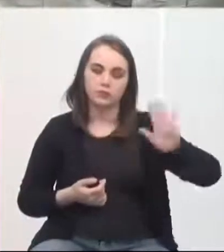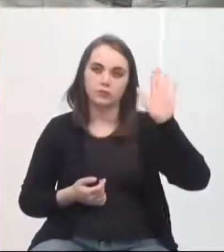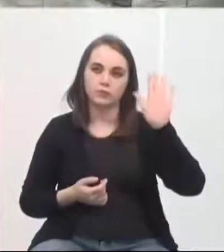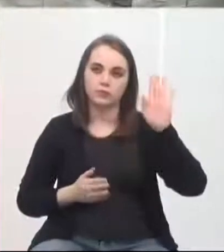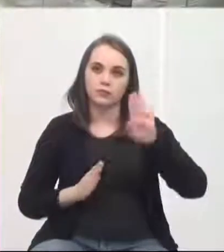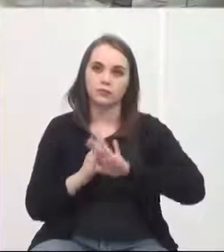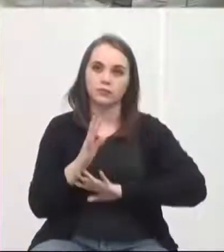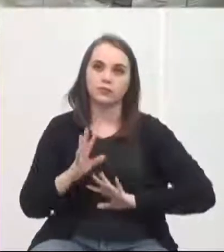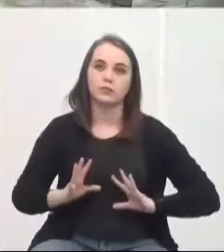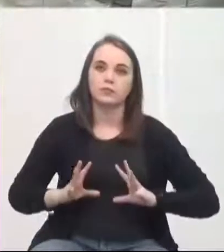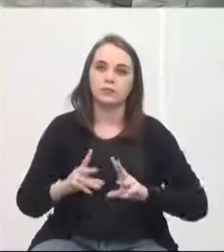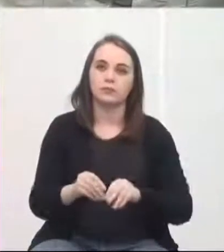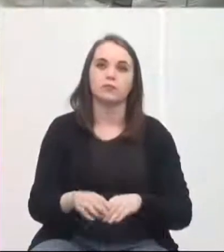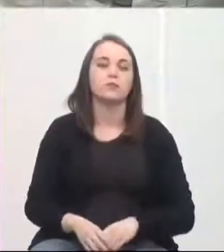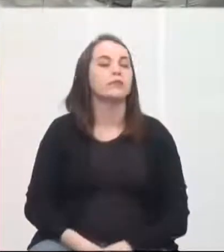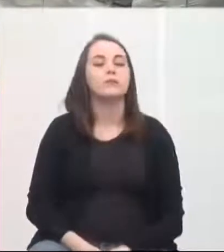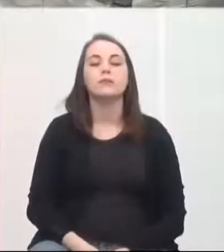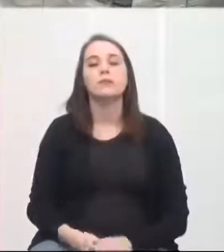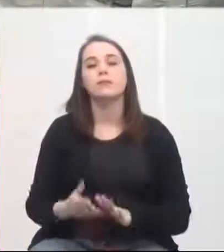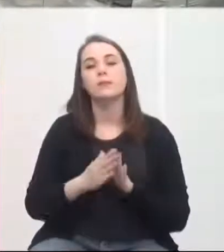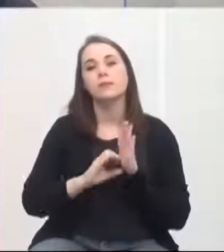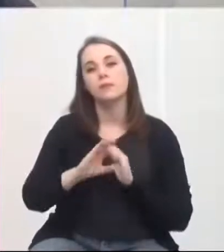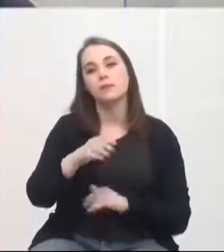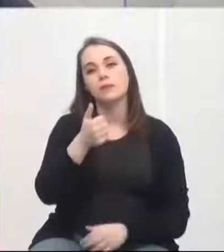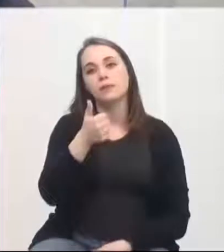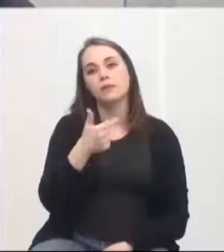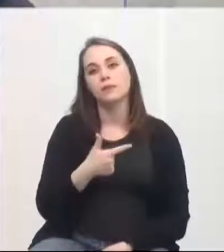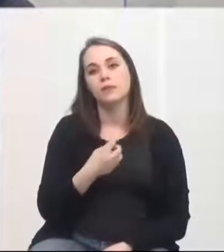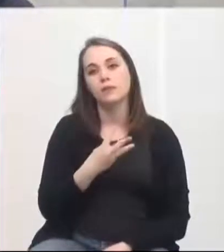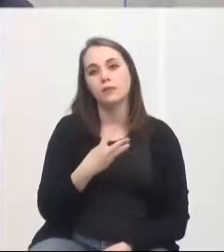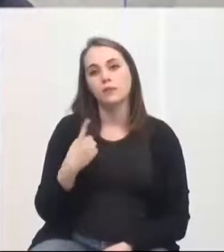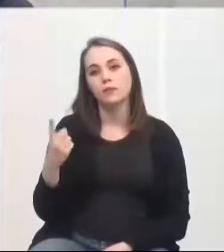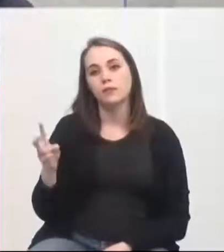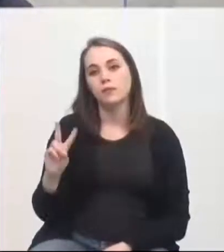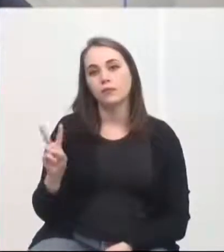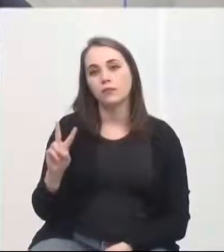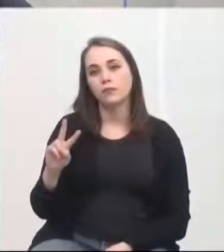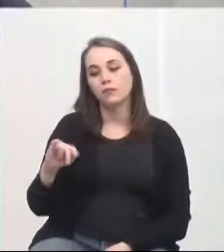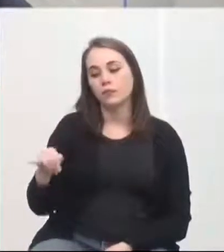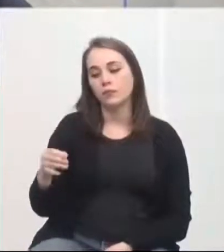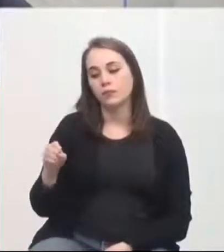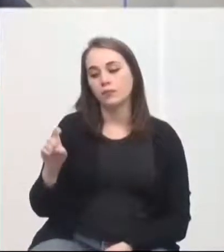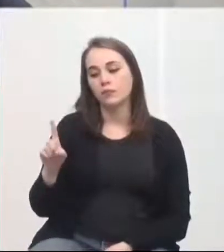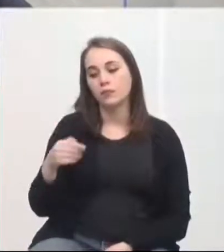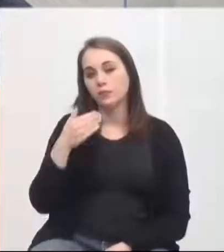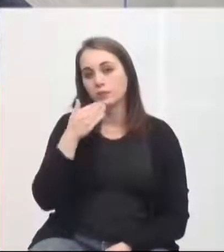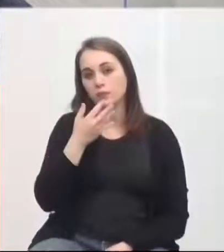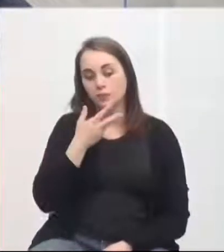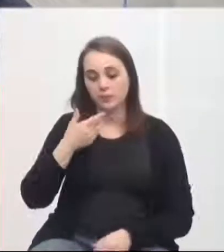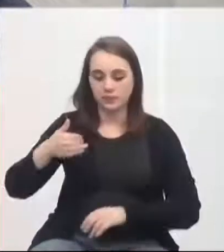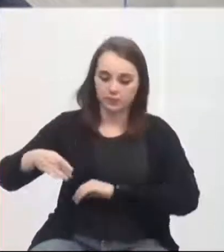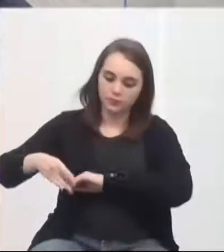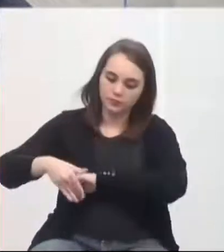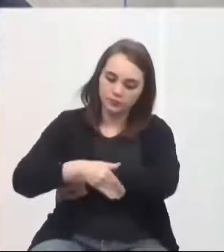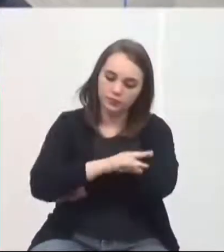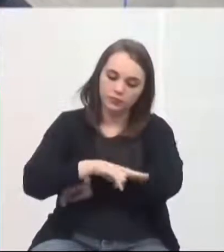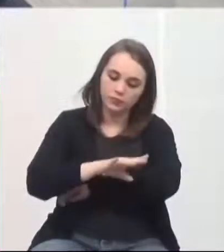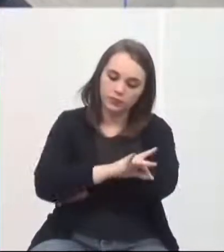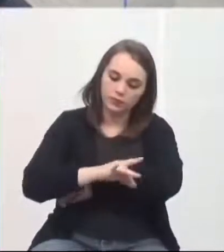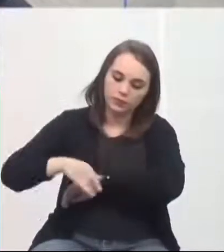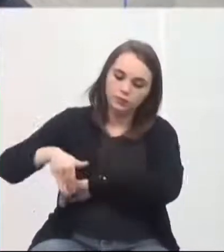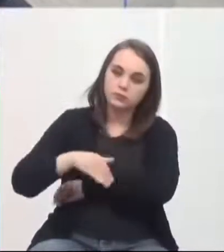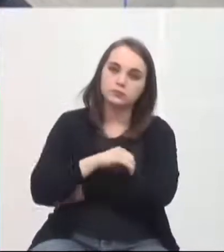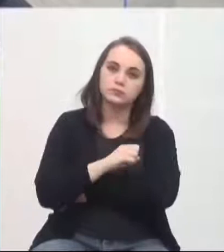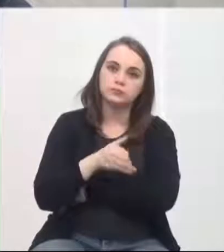manifestem. Aprovado por unanimidade. Indicação 1231-2021, autor vereador José Paulo Ferrarese, reparos na pavimentação asfáltica da rua São José